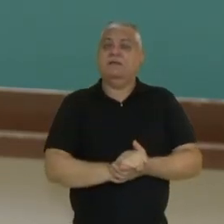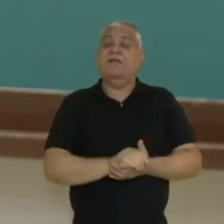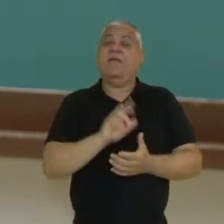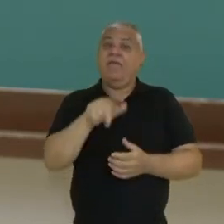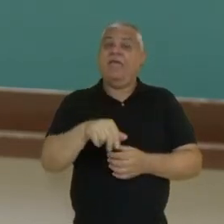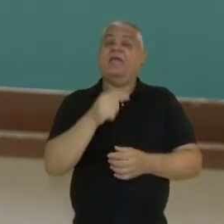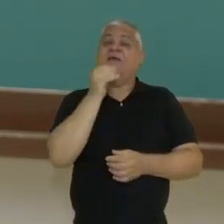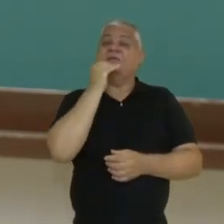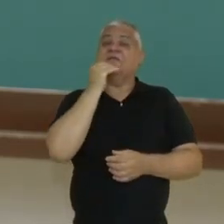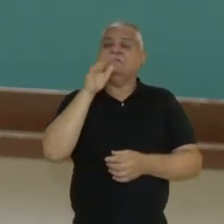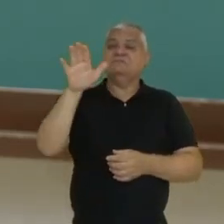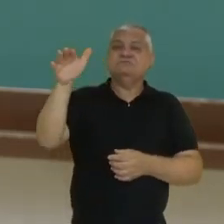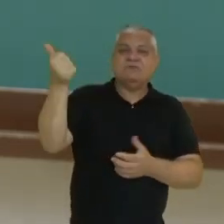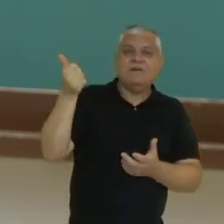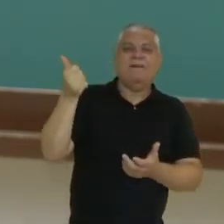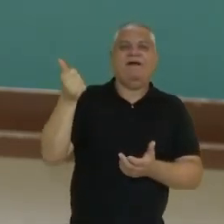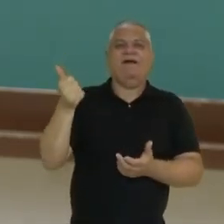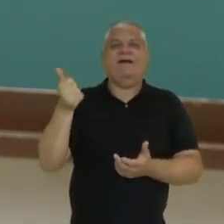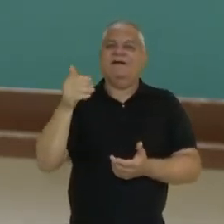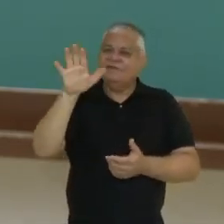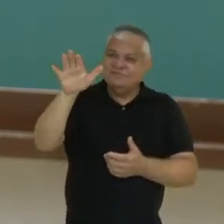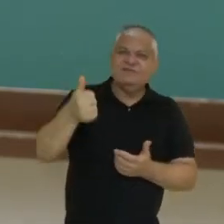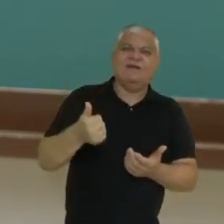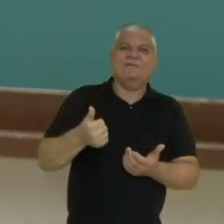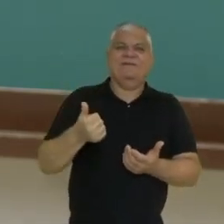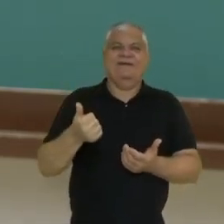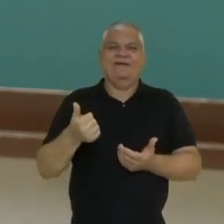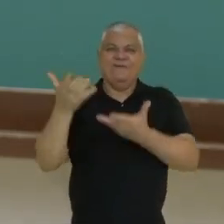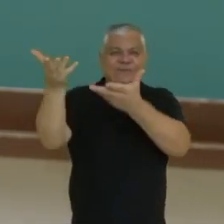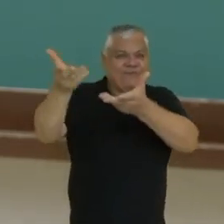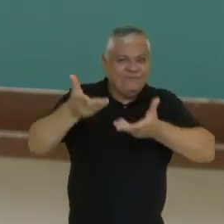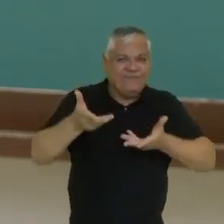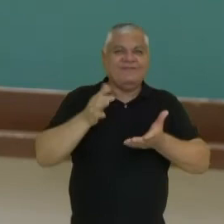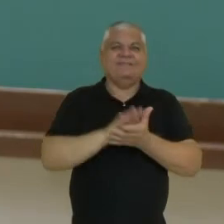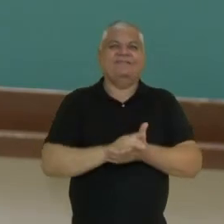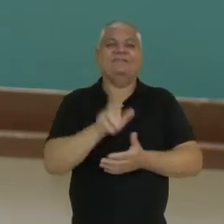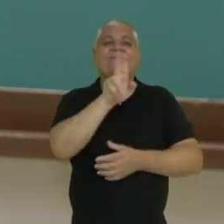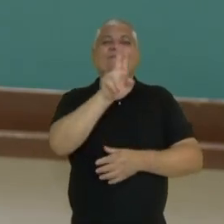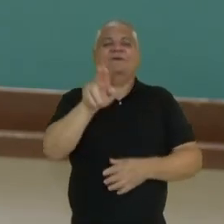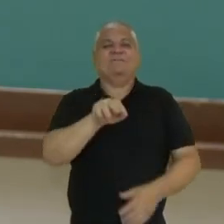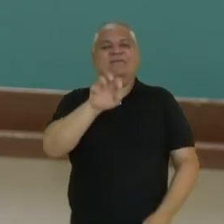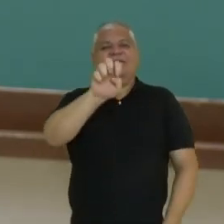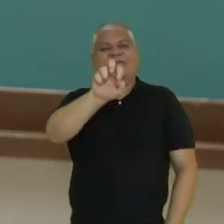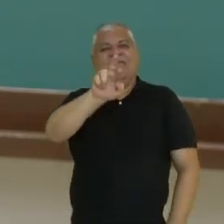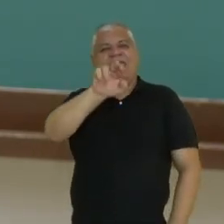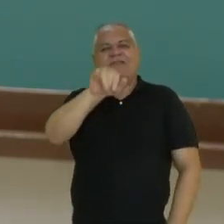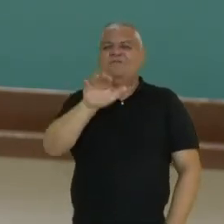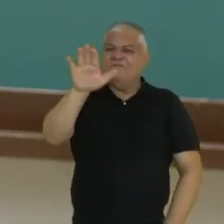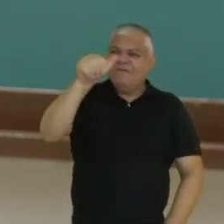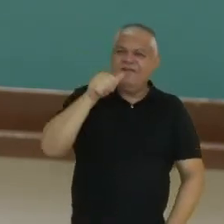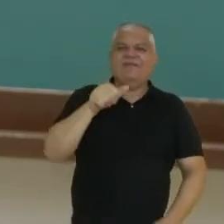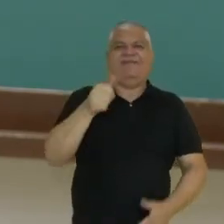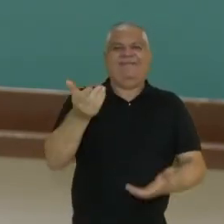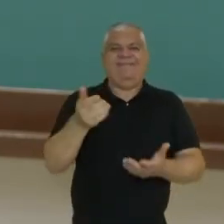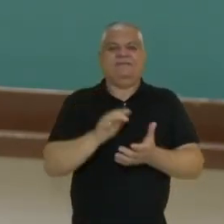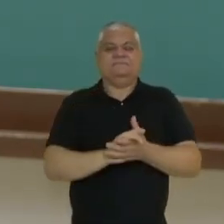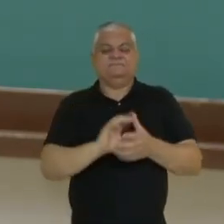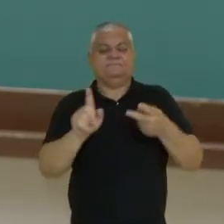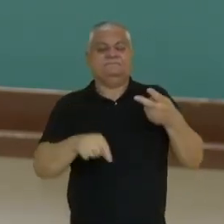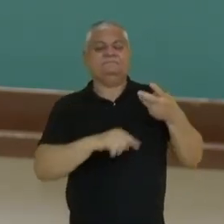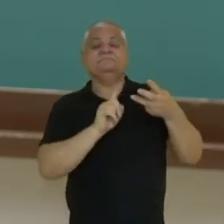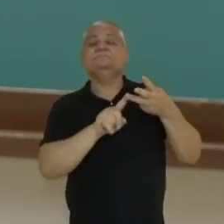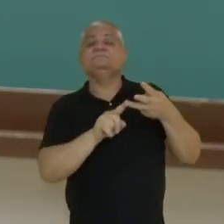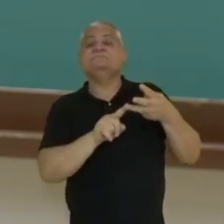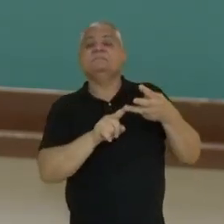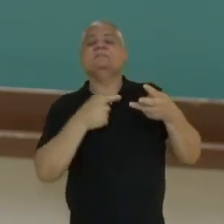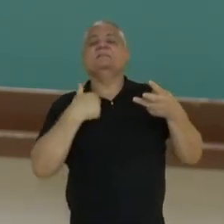latim vocare, que significa chamamento. Então, Érico, né? Está vocando, está chamando o nome dele. Seguido do quê?